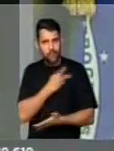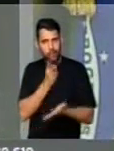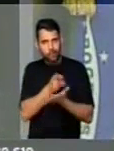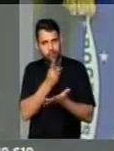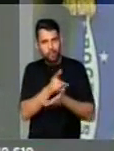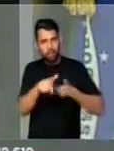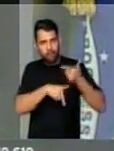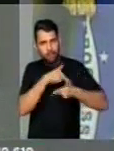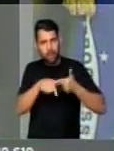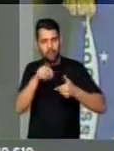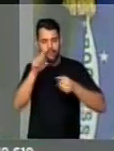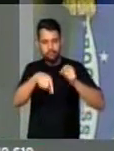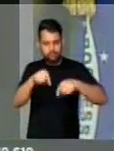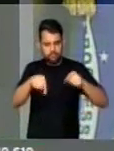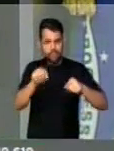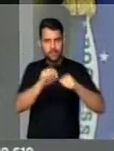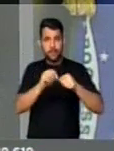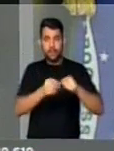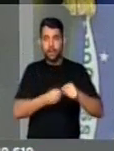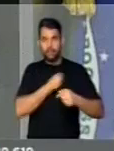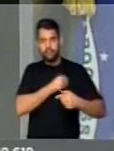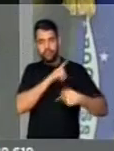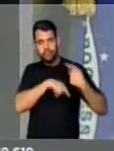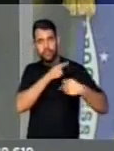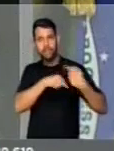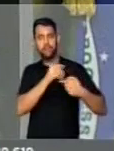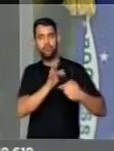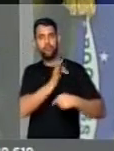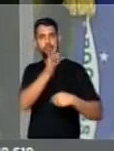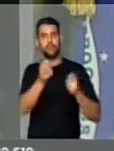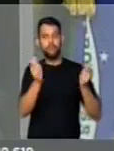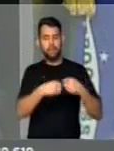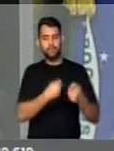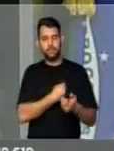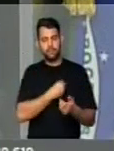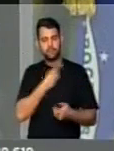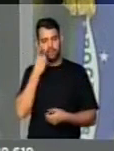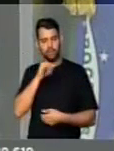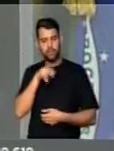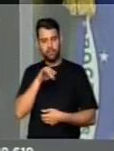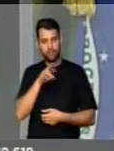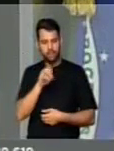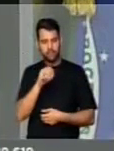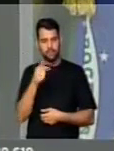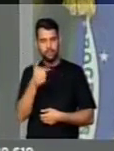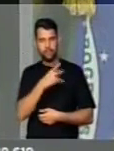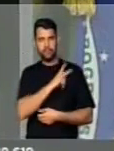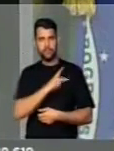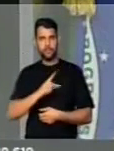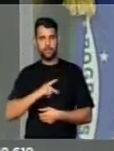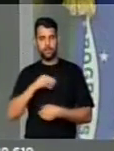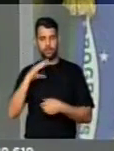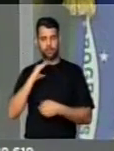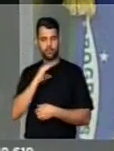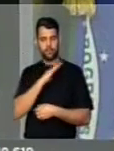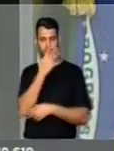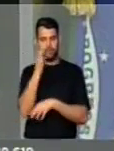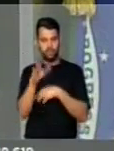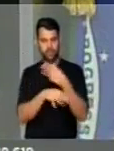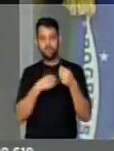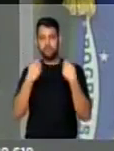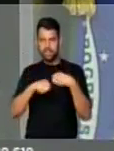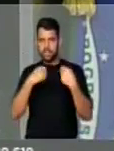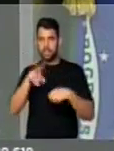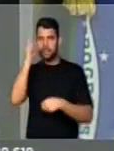e a sobrevivência de futuras gerações. O deputado Rodrigo Martins, que foi vice-presidente da Comissão do Meio Ambiente, deve